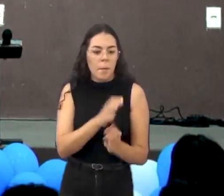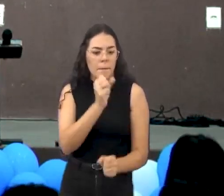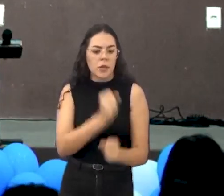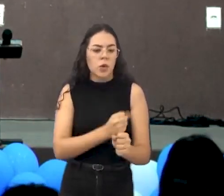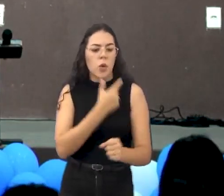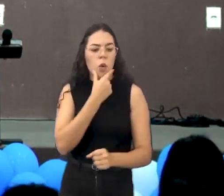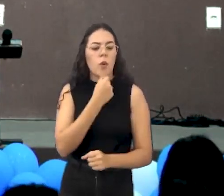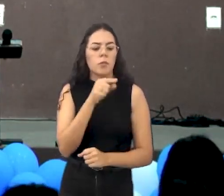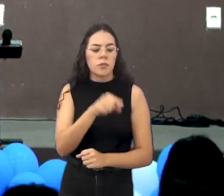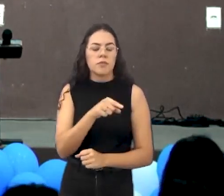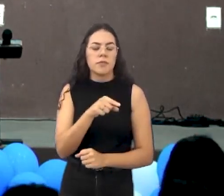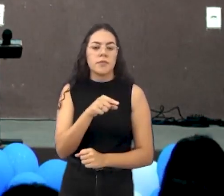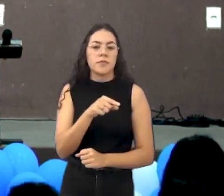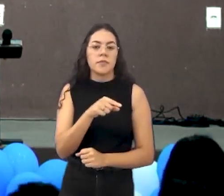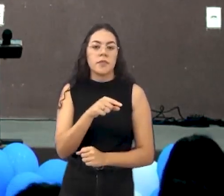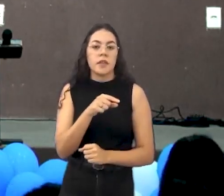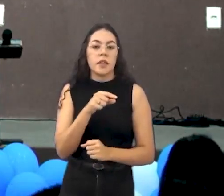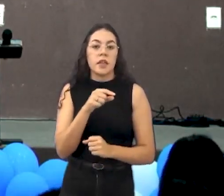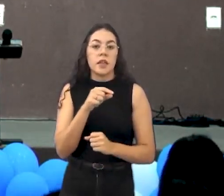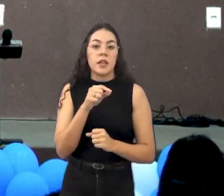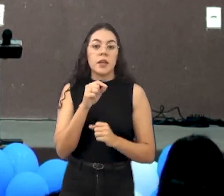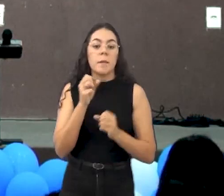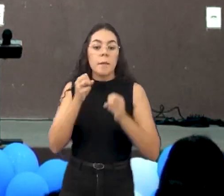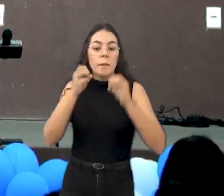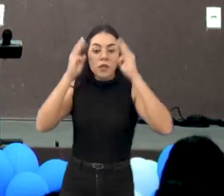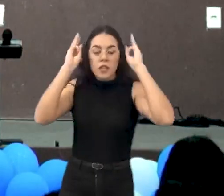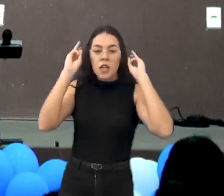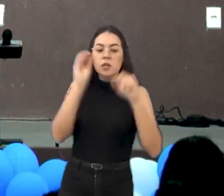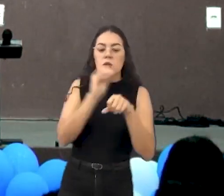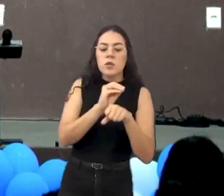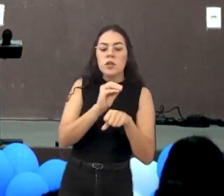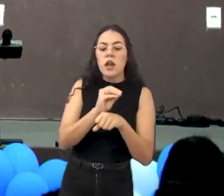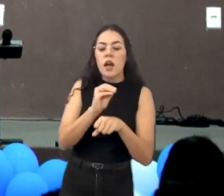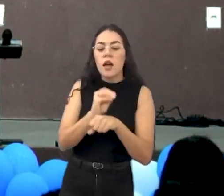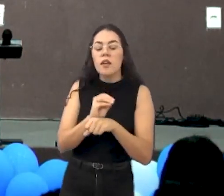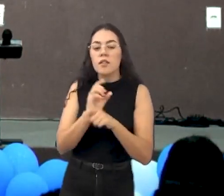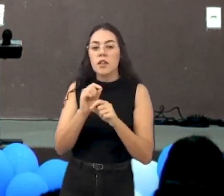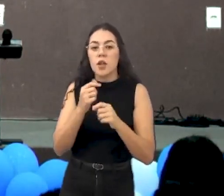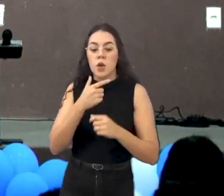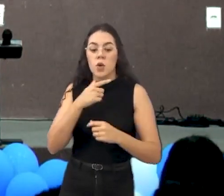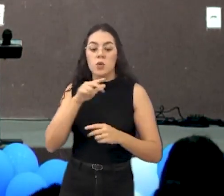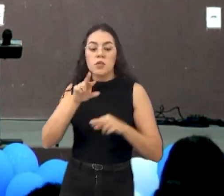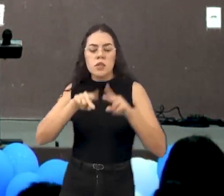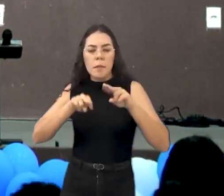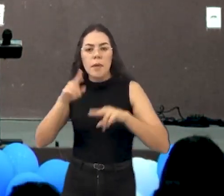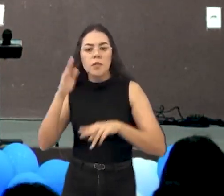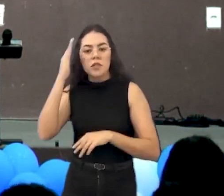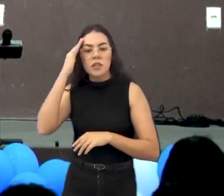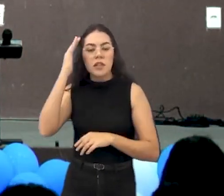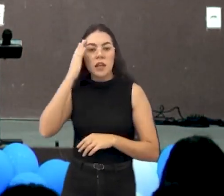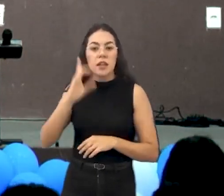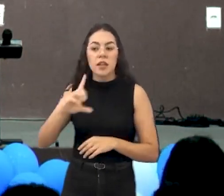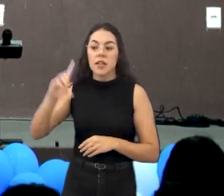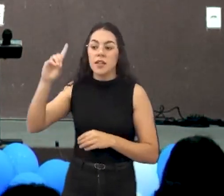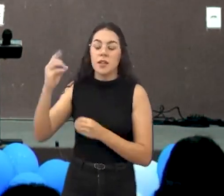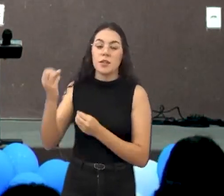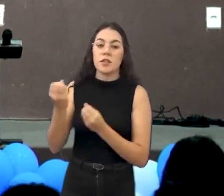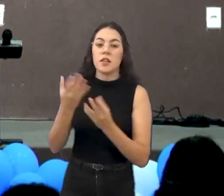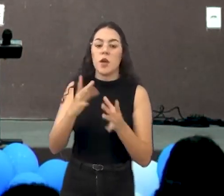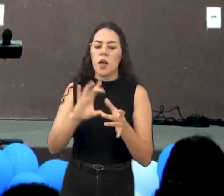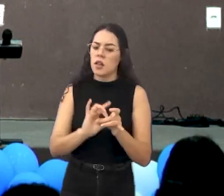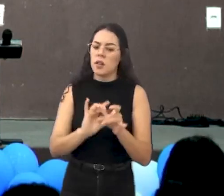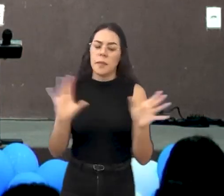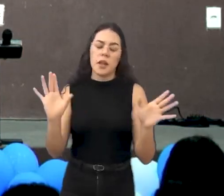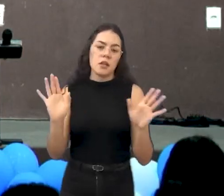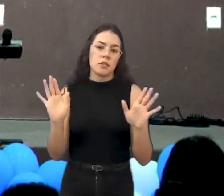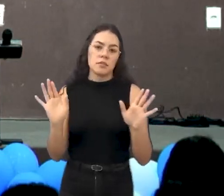cara. E ele cuidava, ou seja, Moisés cuidava, que os seus irmãos entenderiam que Deus lhes havia de dar a liberdade pela sua